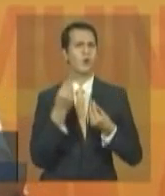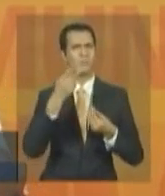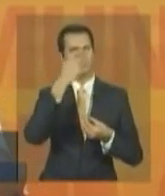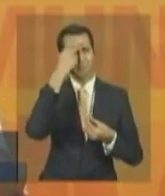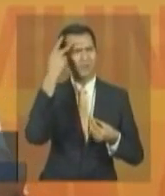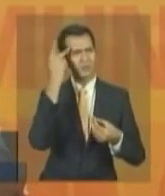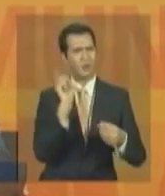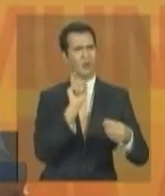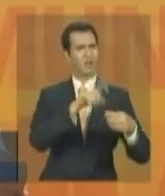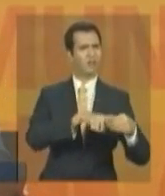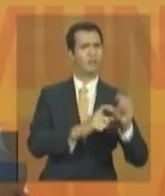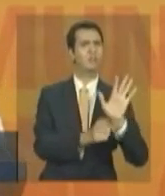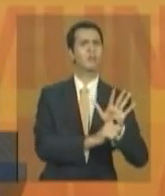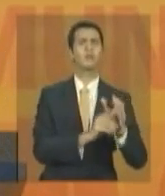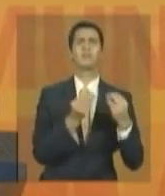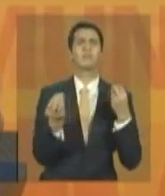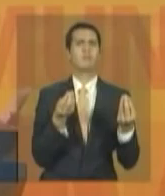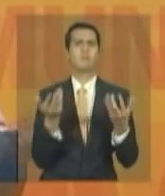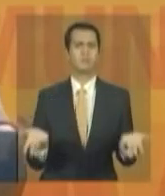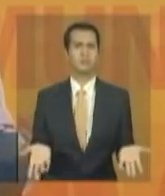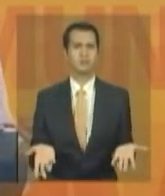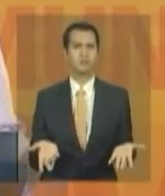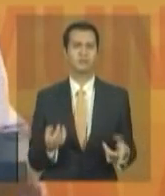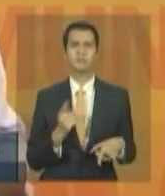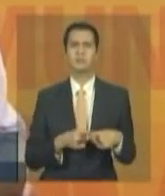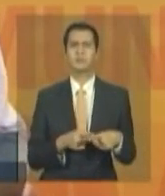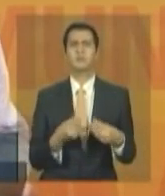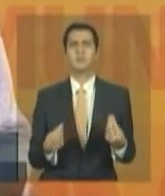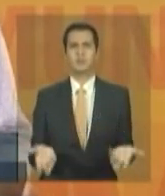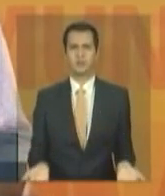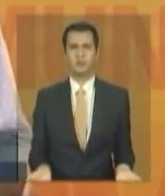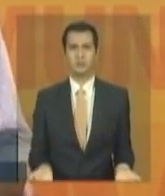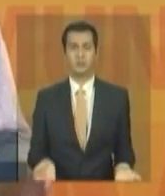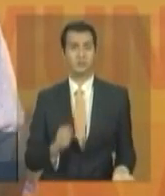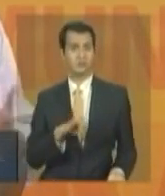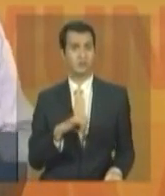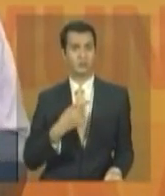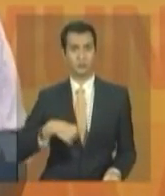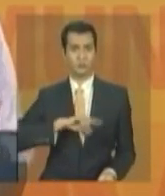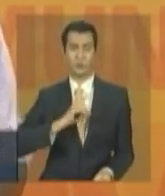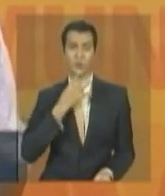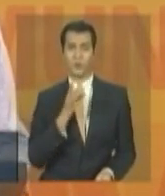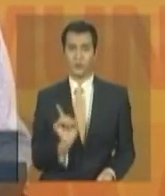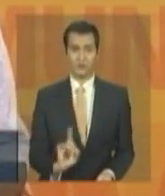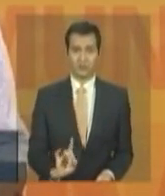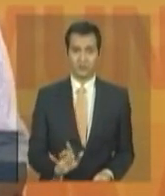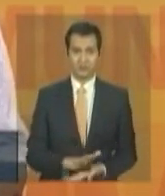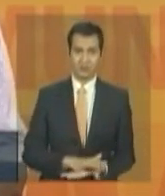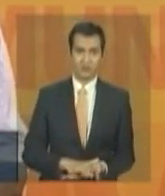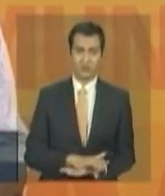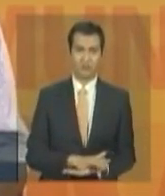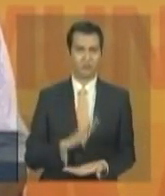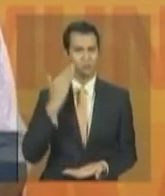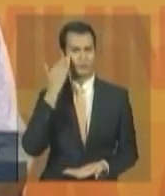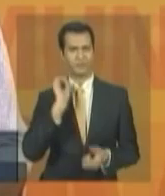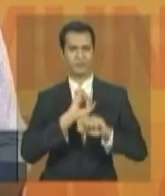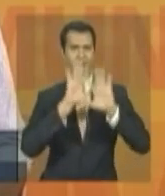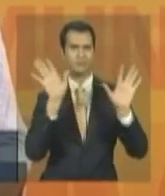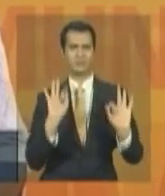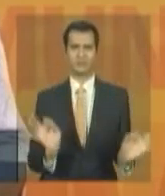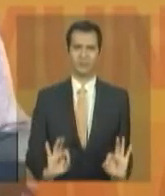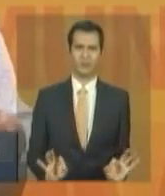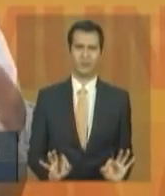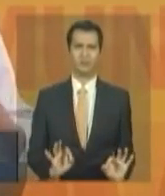pessoas a buscarem a droga. Se nós não conhecermos, se nós não entendermos, nós não